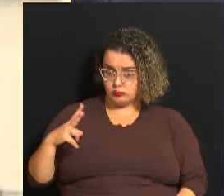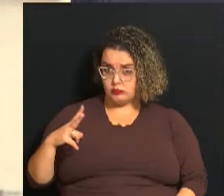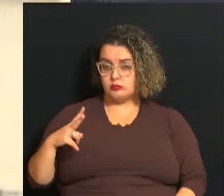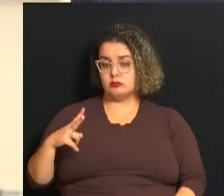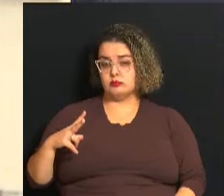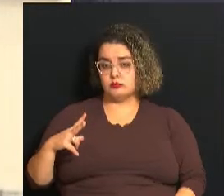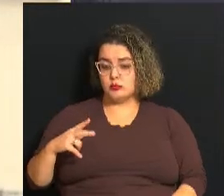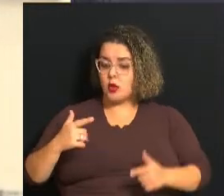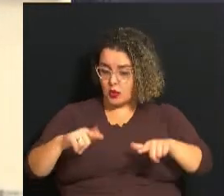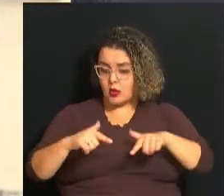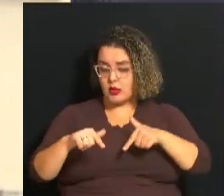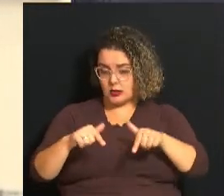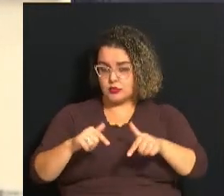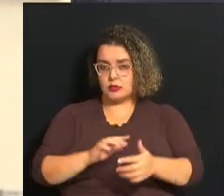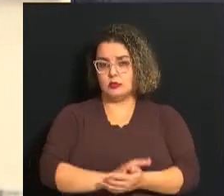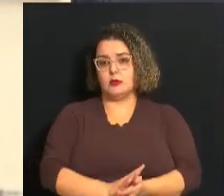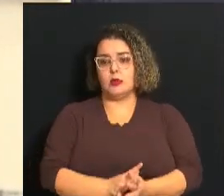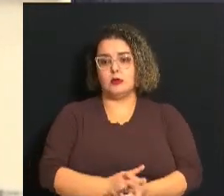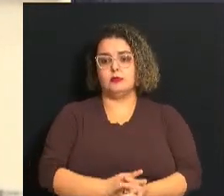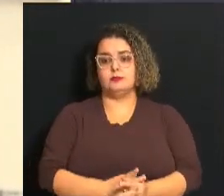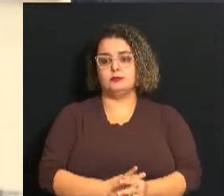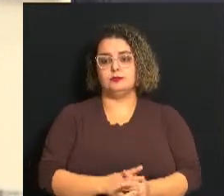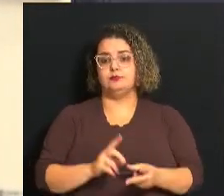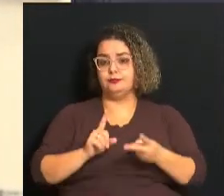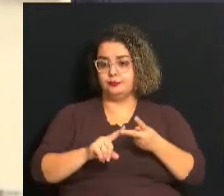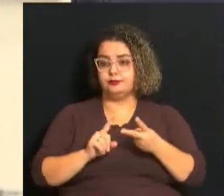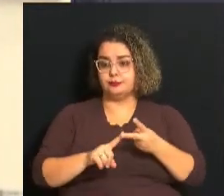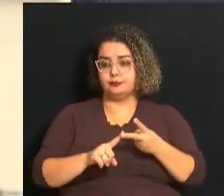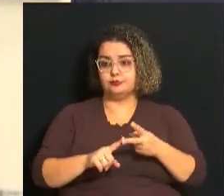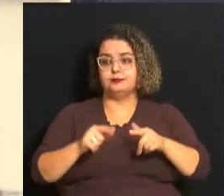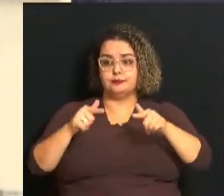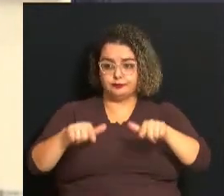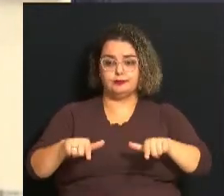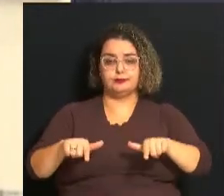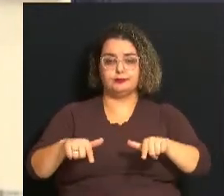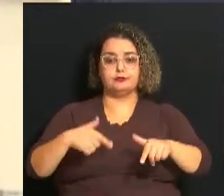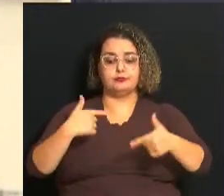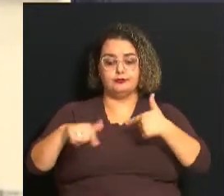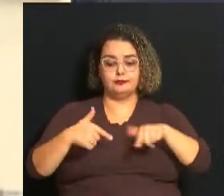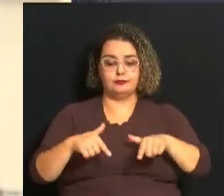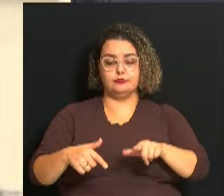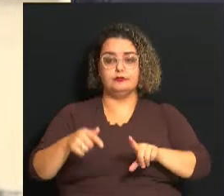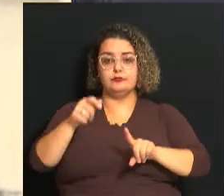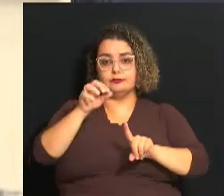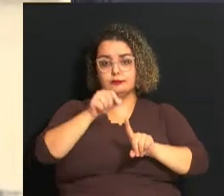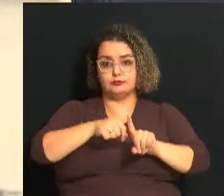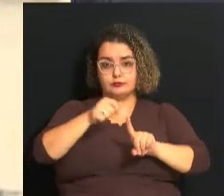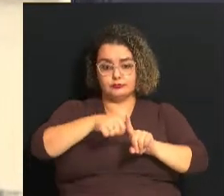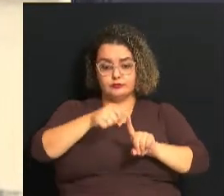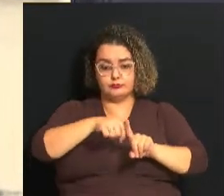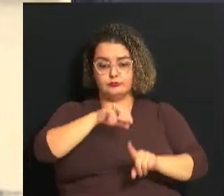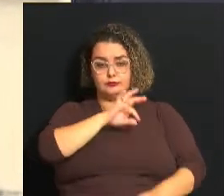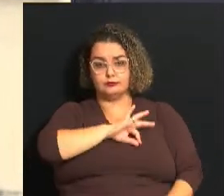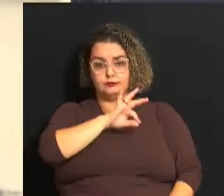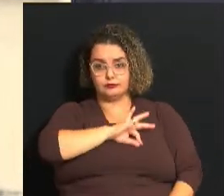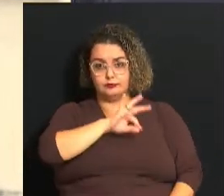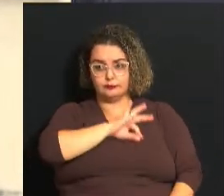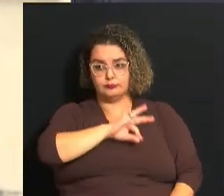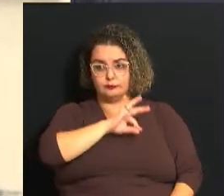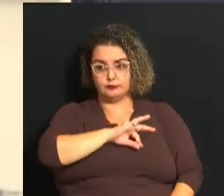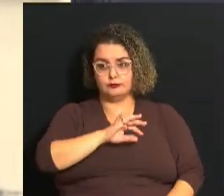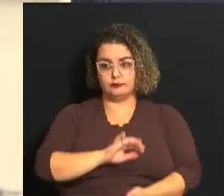locais de trabalho segundo nos locais onde o trabalhador é remunerado descansa ou